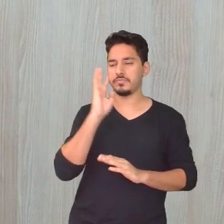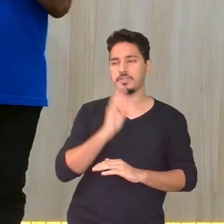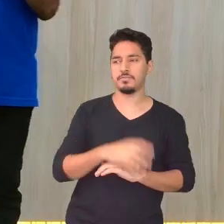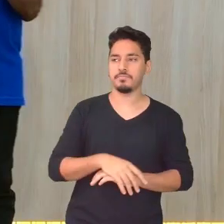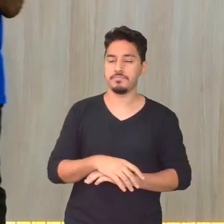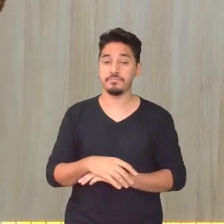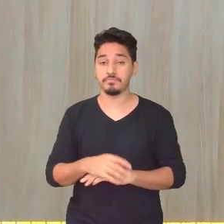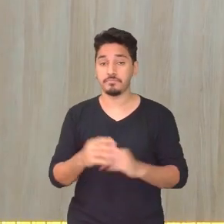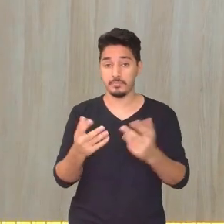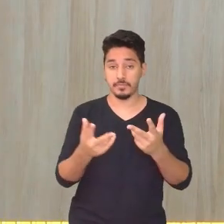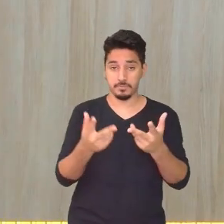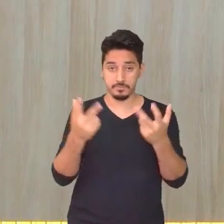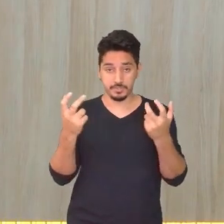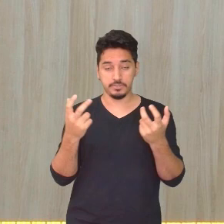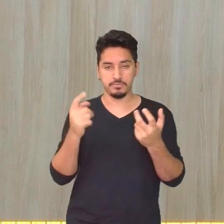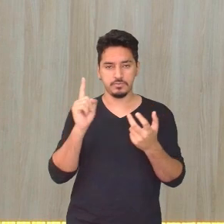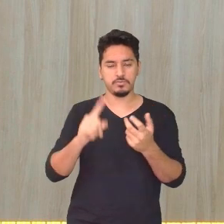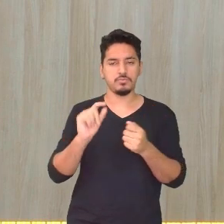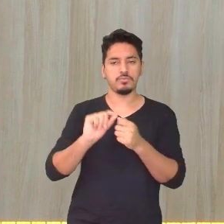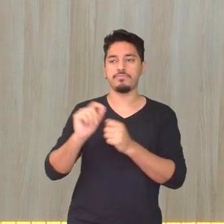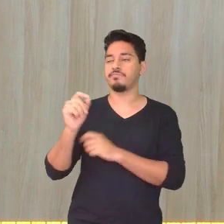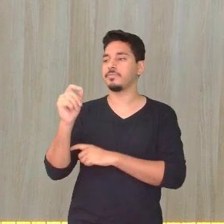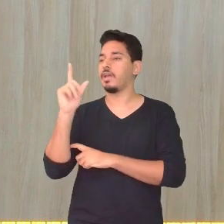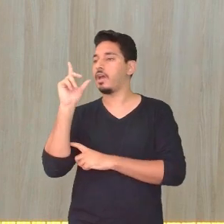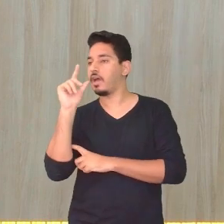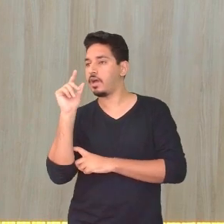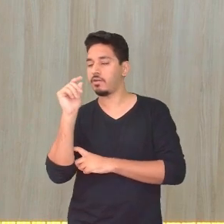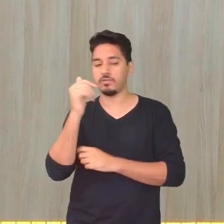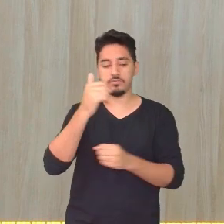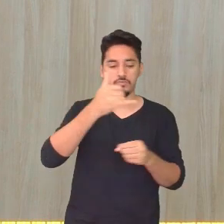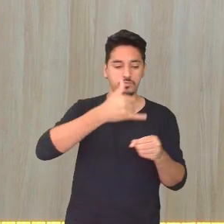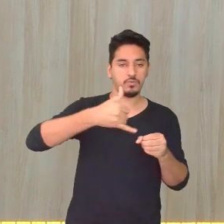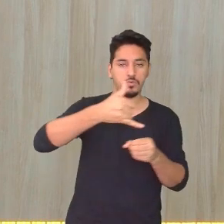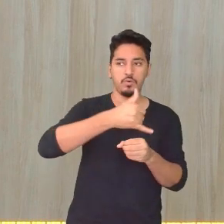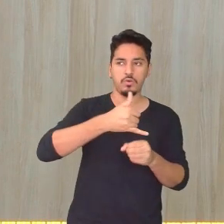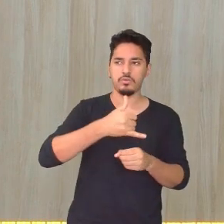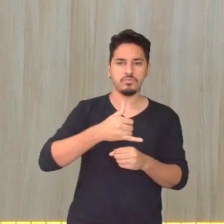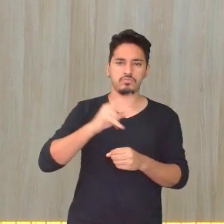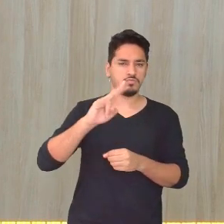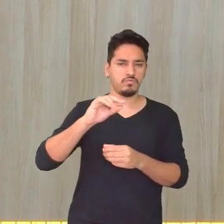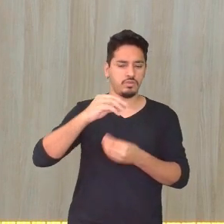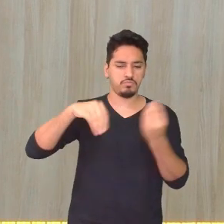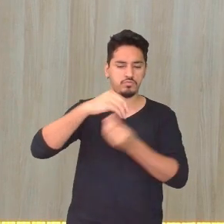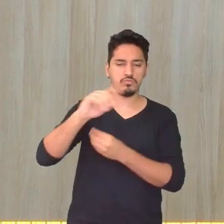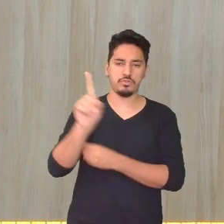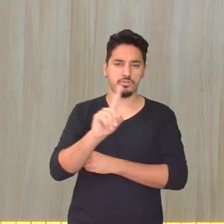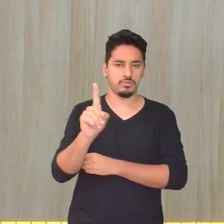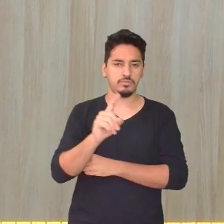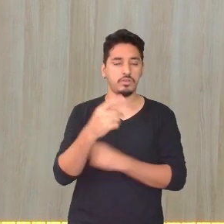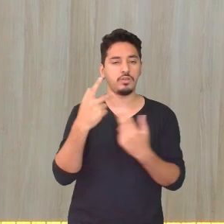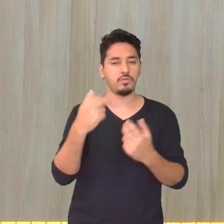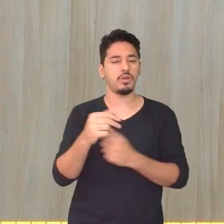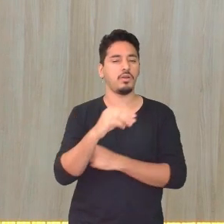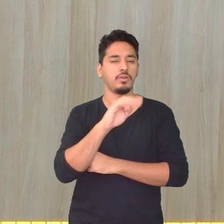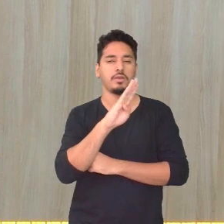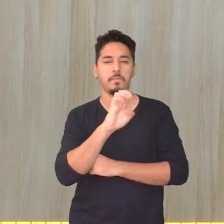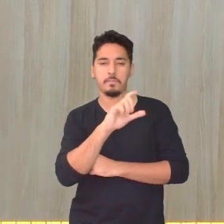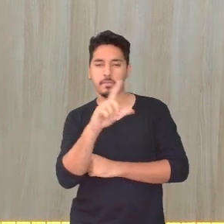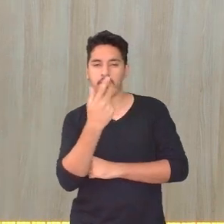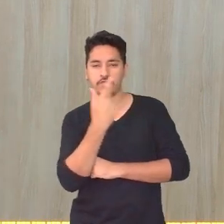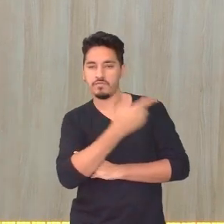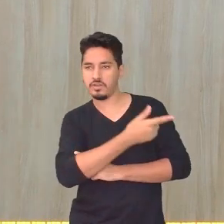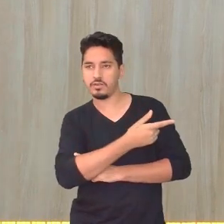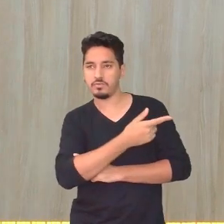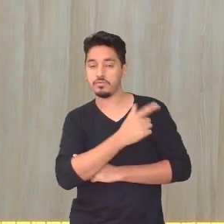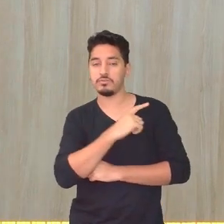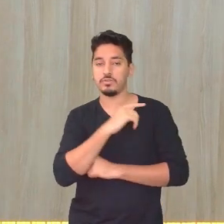pessoal. Então perceberam aí que quando eu vou pegar água, um óleo, ele não não vai misturar. Então facilita, quem Bel disse, facilitou que aqui, ó, ele